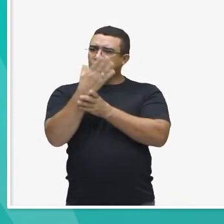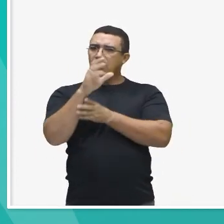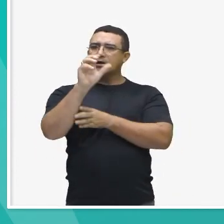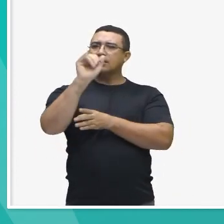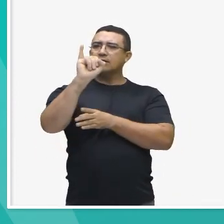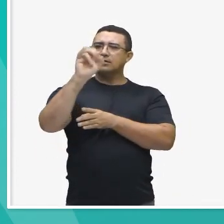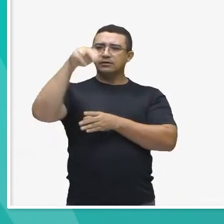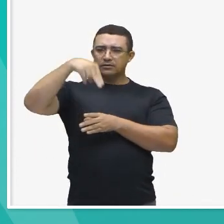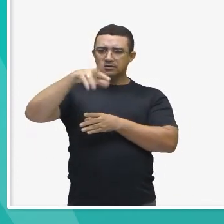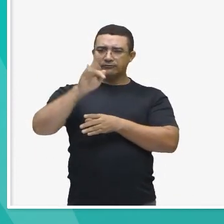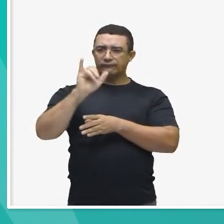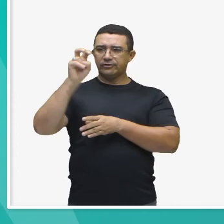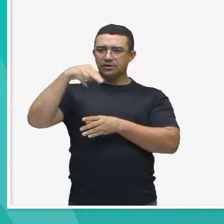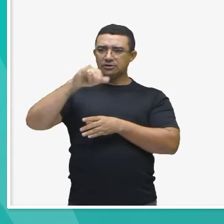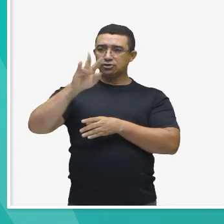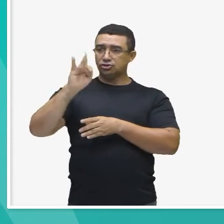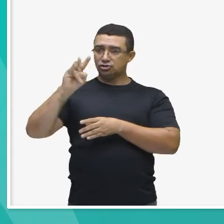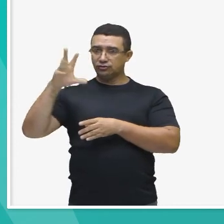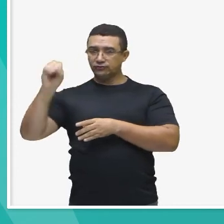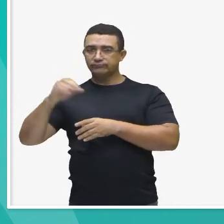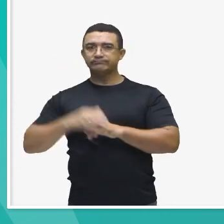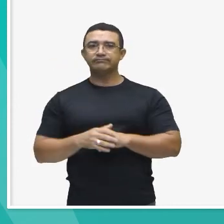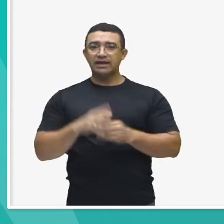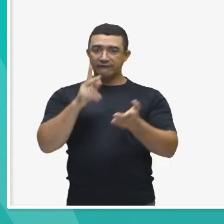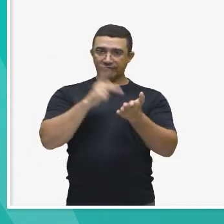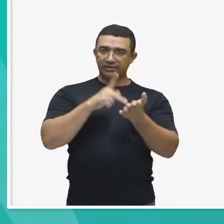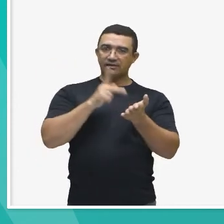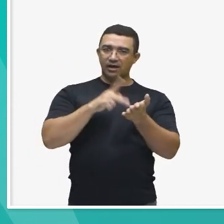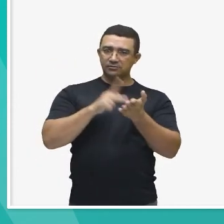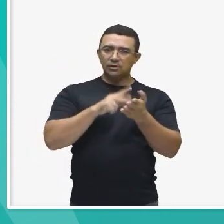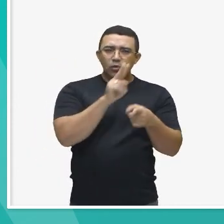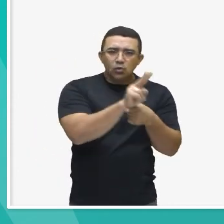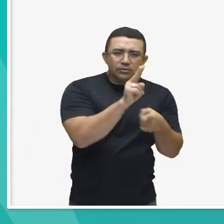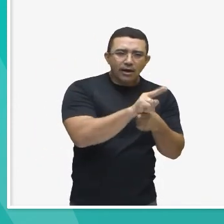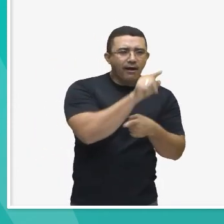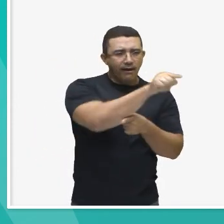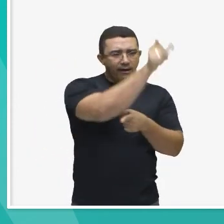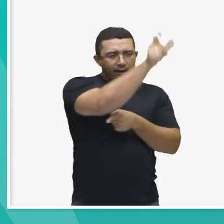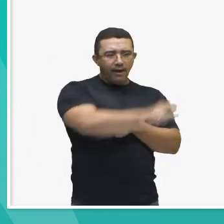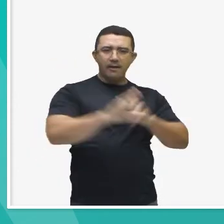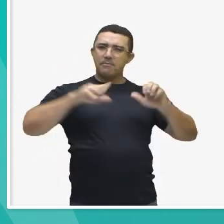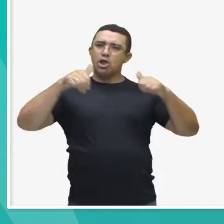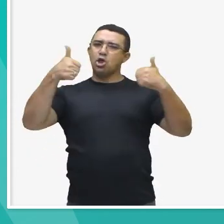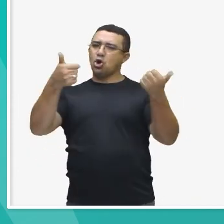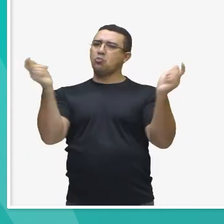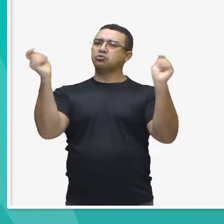verdade, tratá-los-ei, da melhor forma possível, ó.